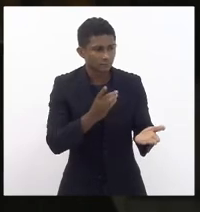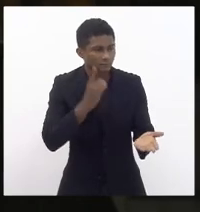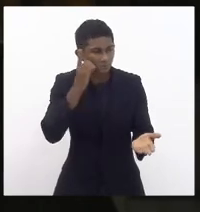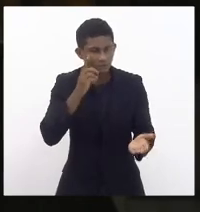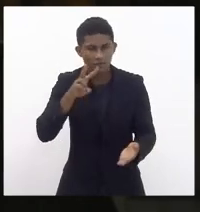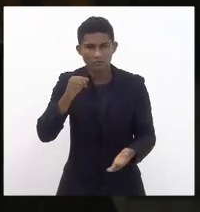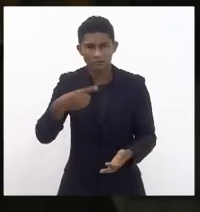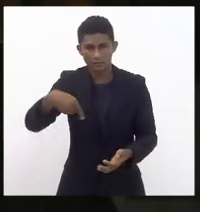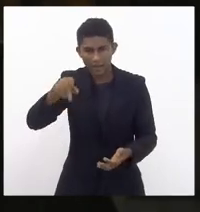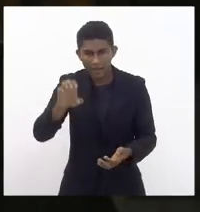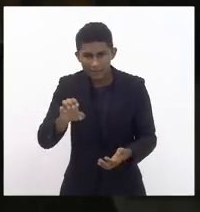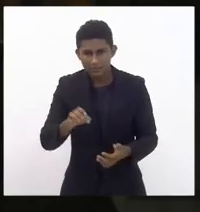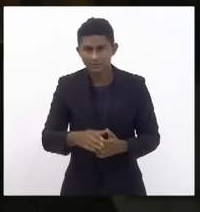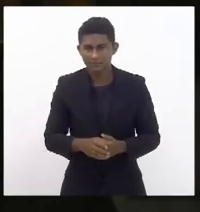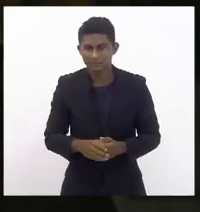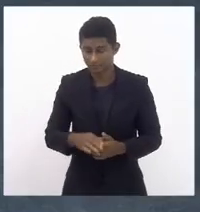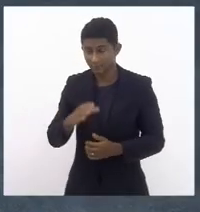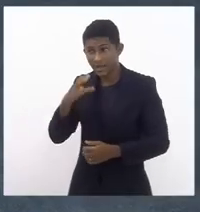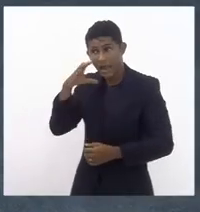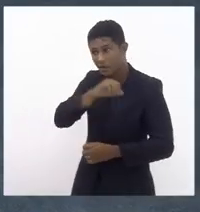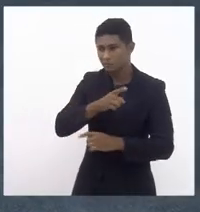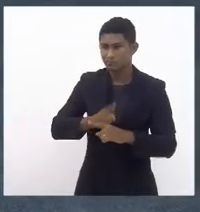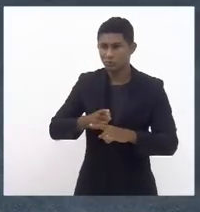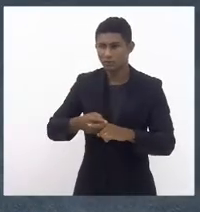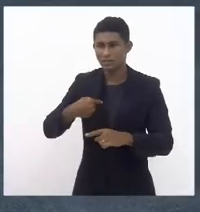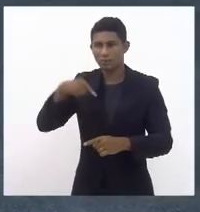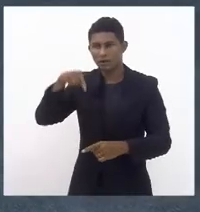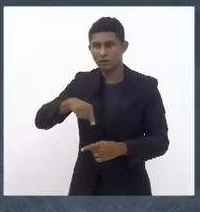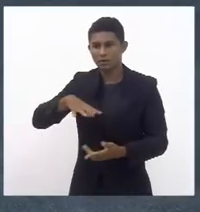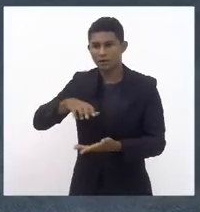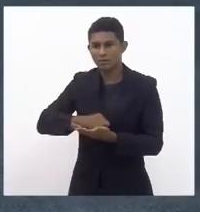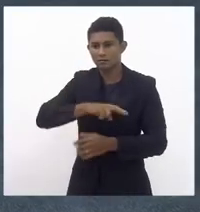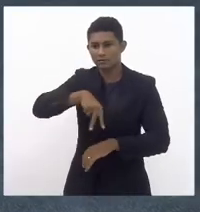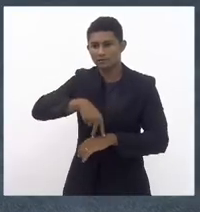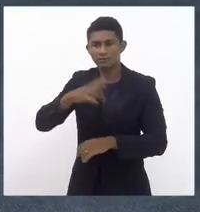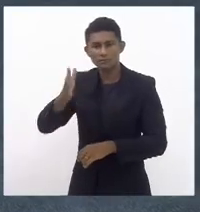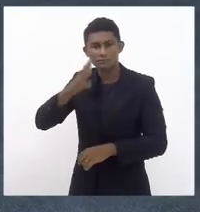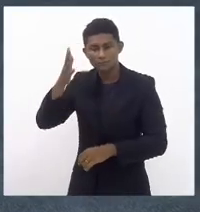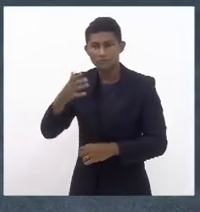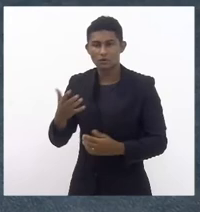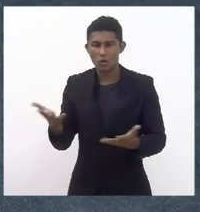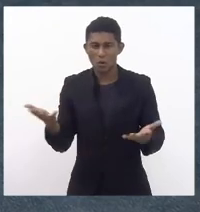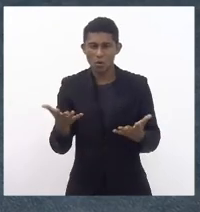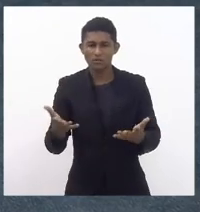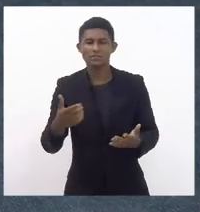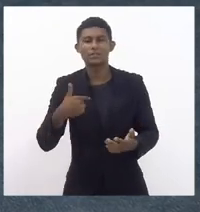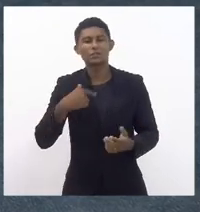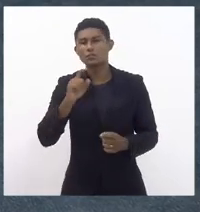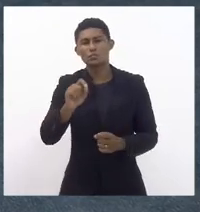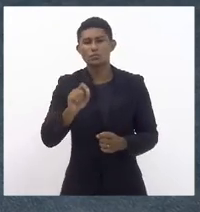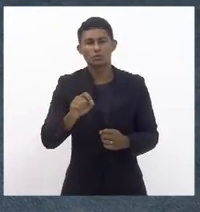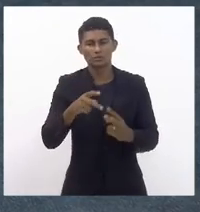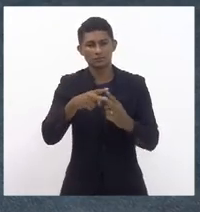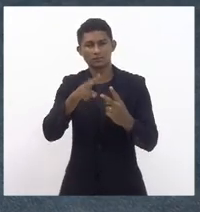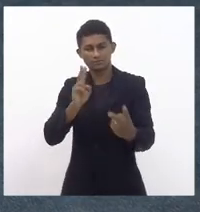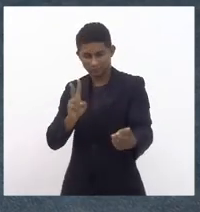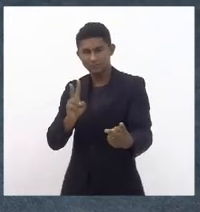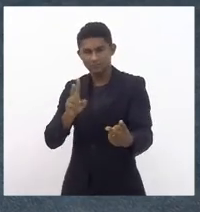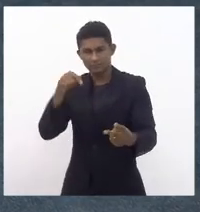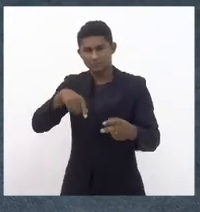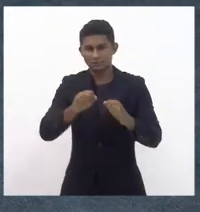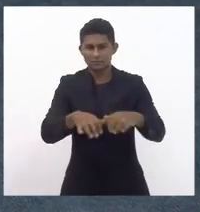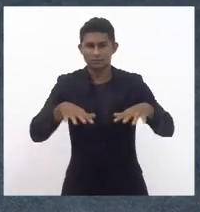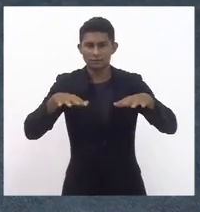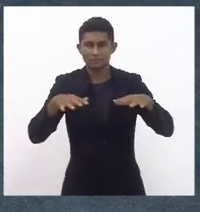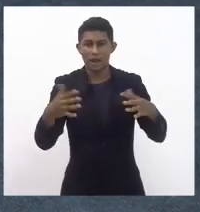rapidamente que eu vou ser escrito no expediente final e hoje eu vou acompanha sessão parcialmente pelo modo remoto